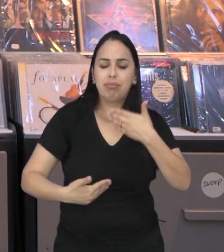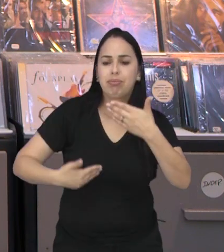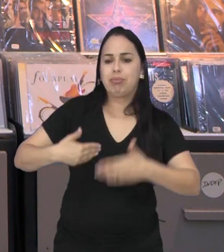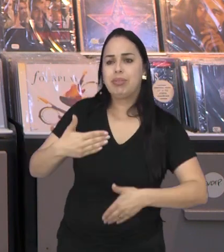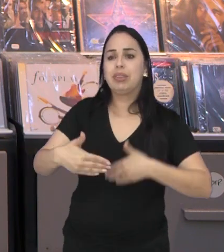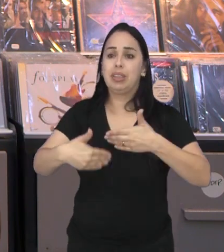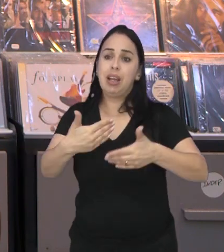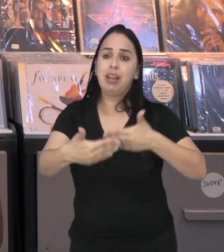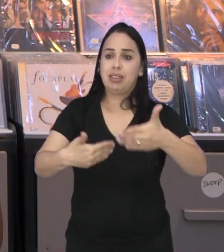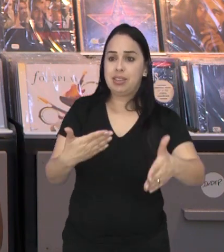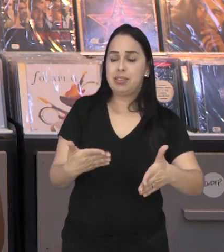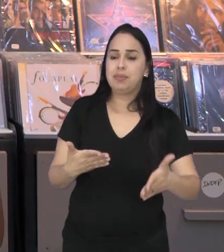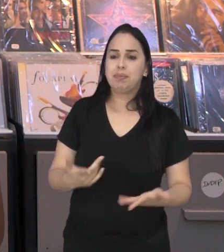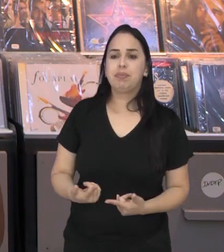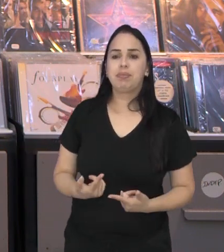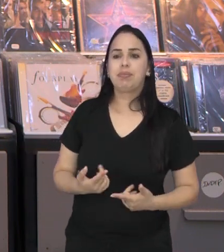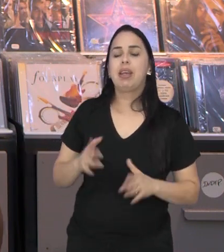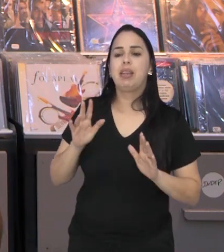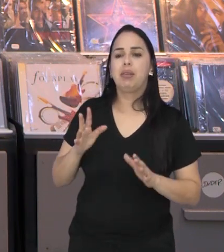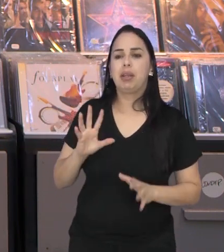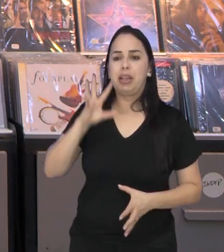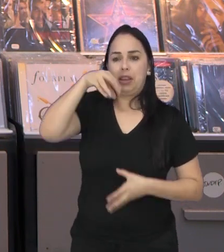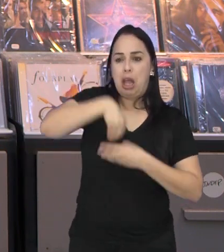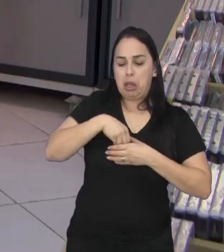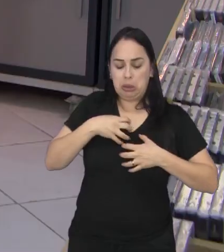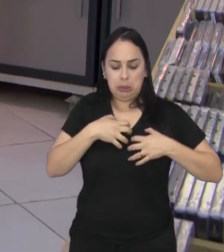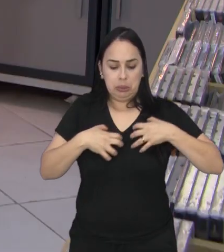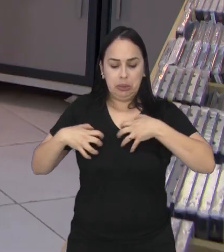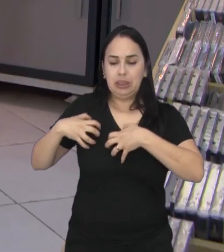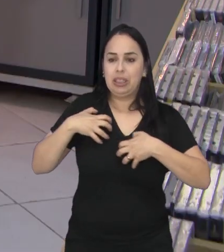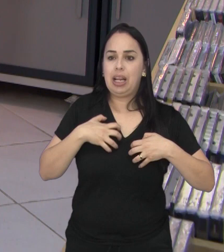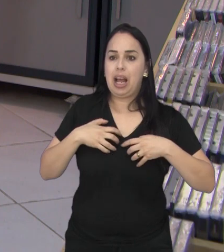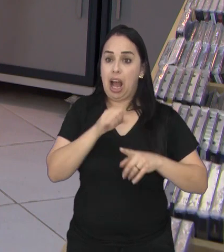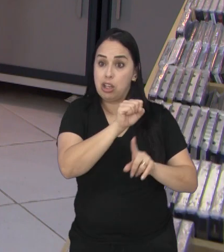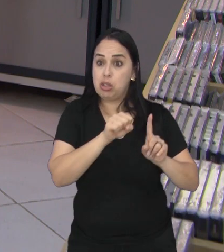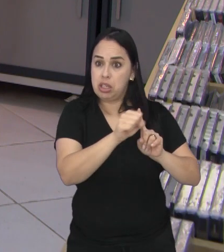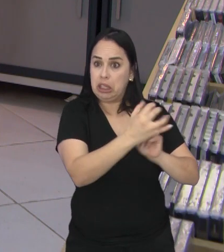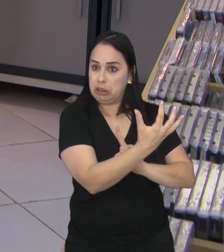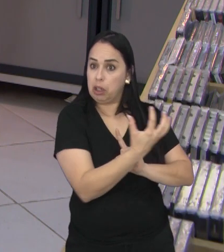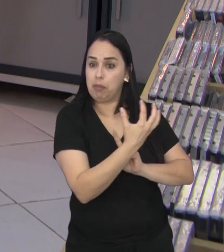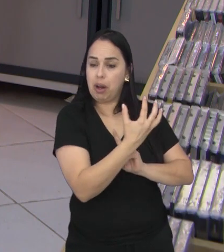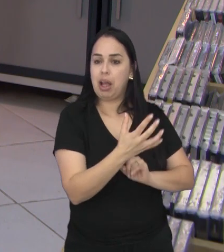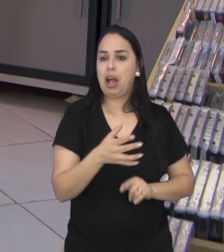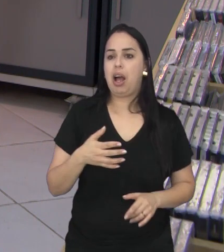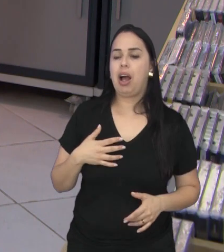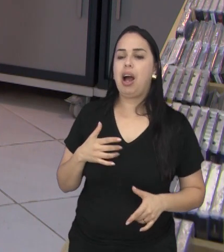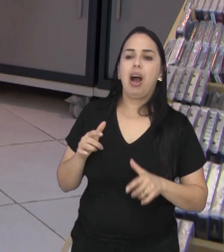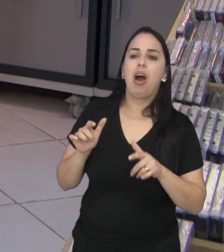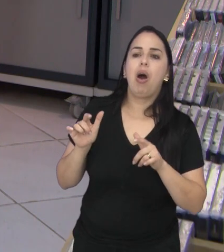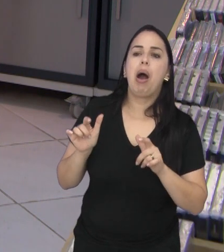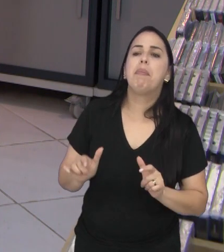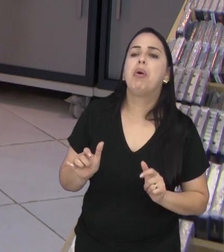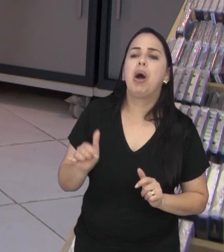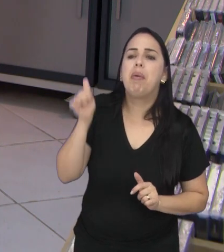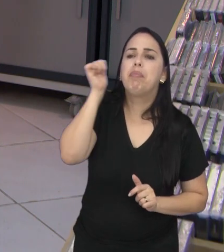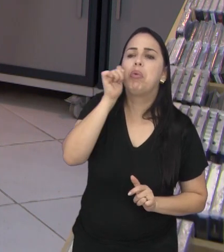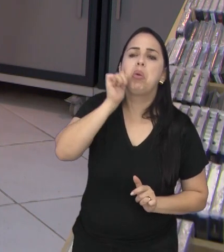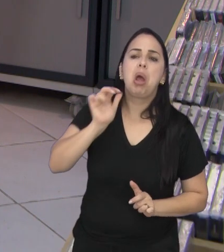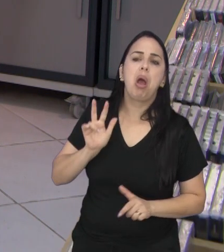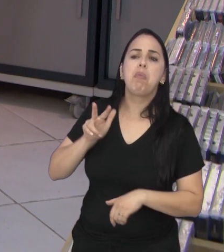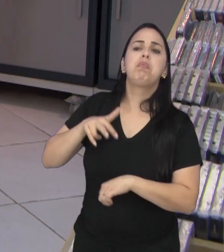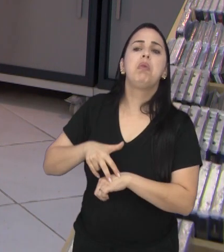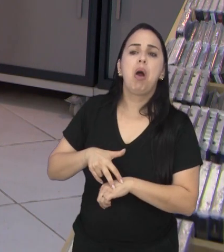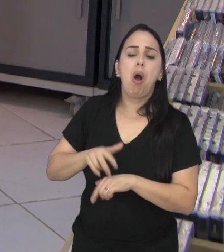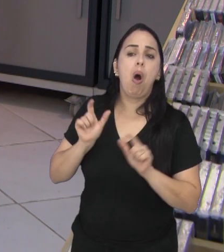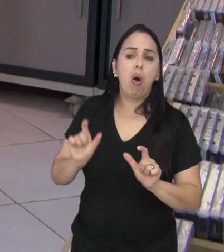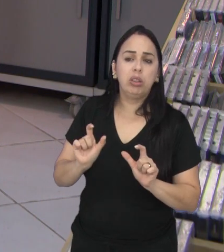gente, é sobre isso, né? É aquele eterno conflito que até a própria sociedade faz com a gente, né? Onde é o lugar da mulher? E a gente acaba